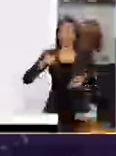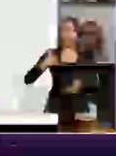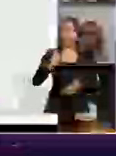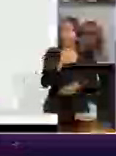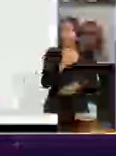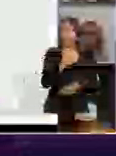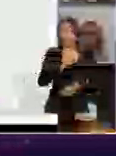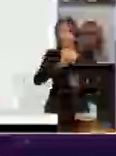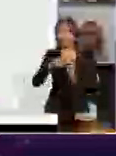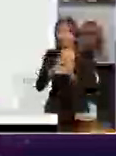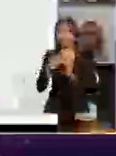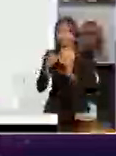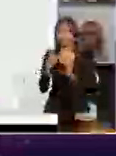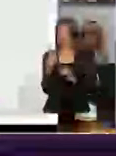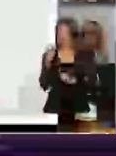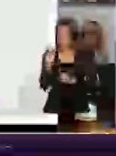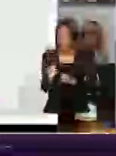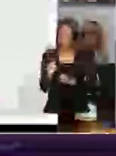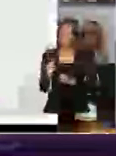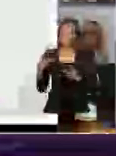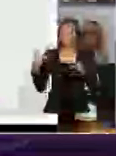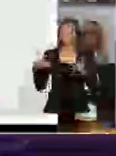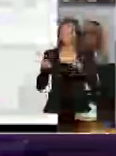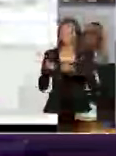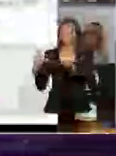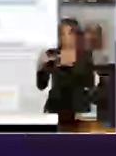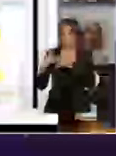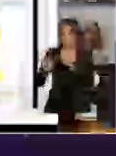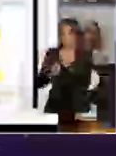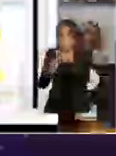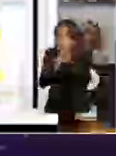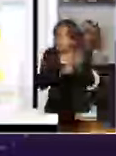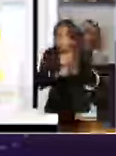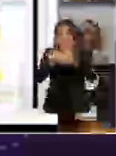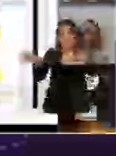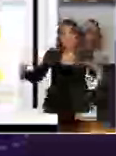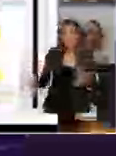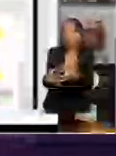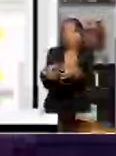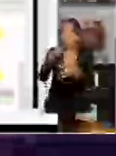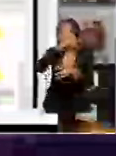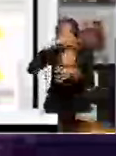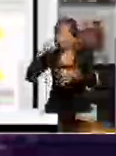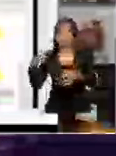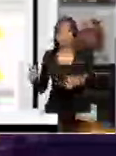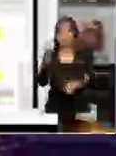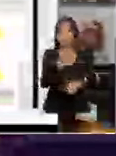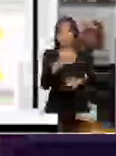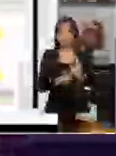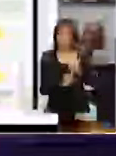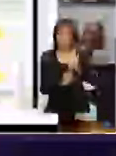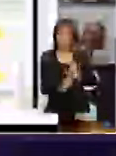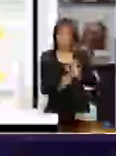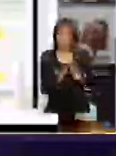anos, após a Pfizer ter sido feito o estudo em adolescentes. E o que eu gostaria de mostrar é que, dentro do contexto de